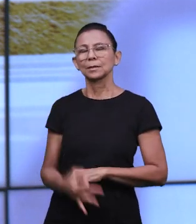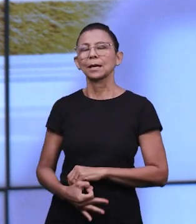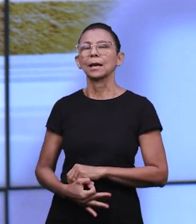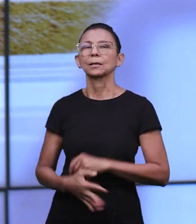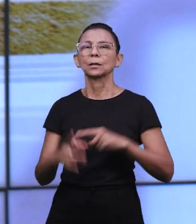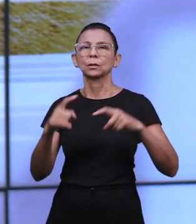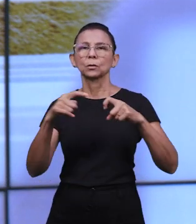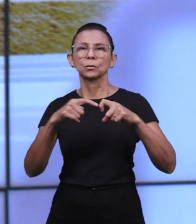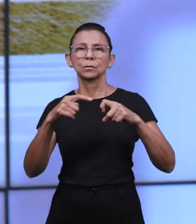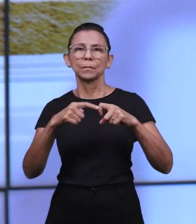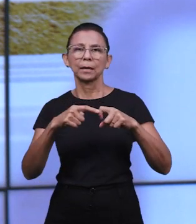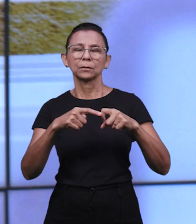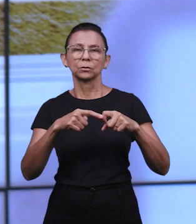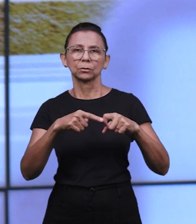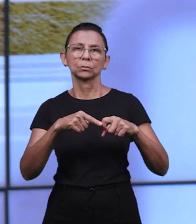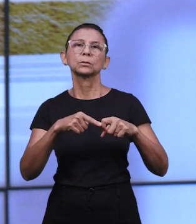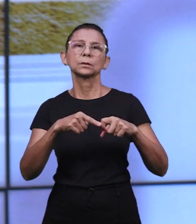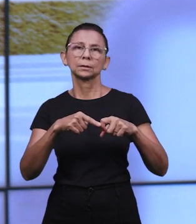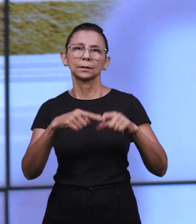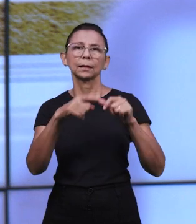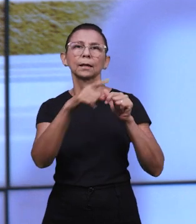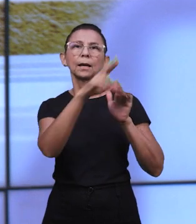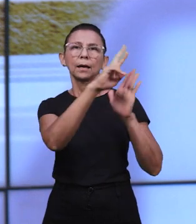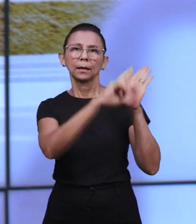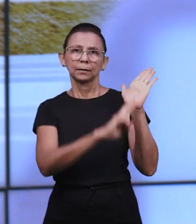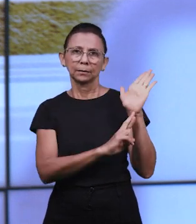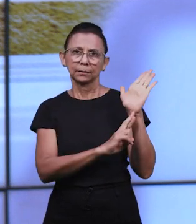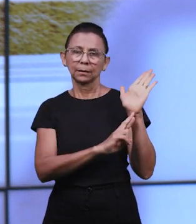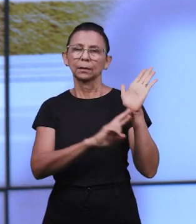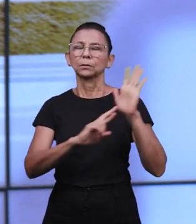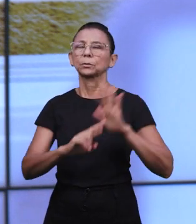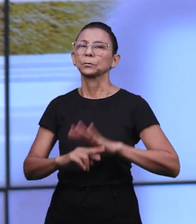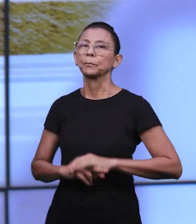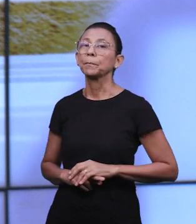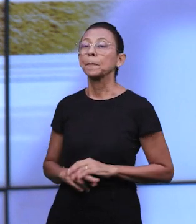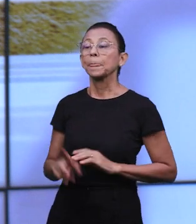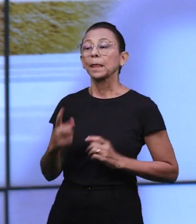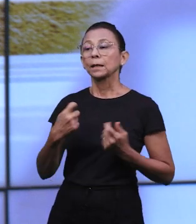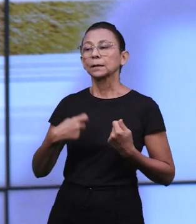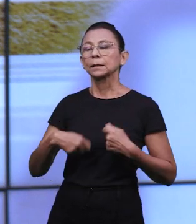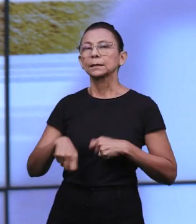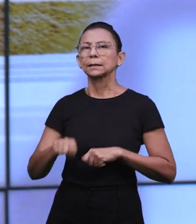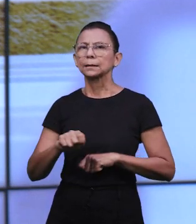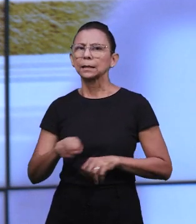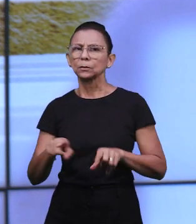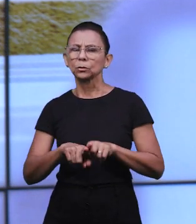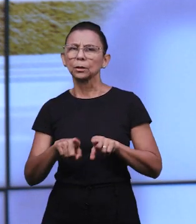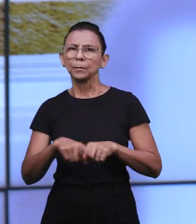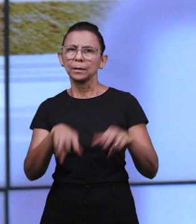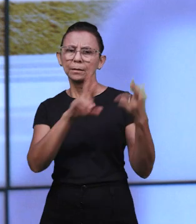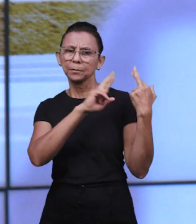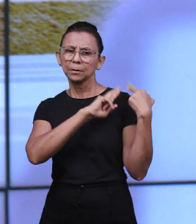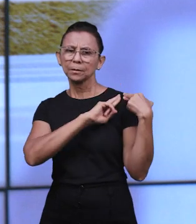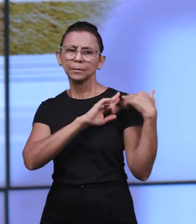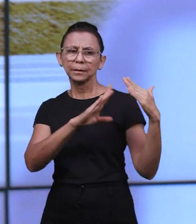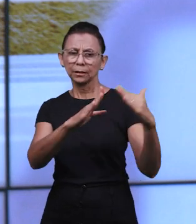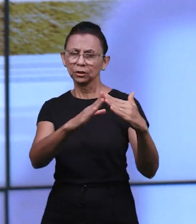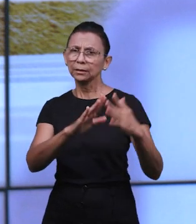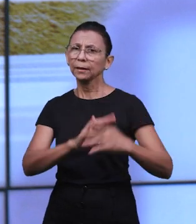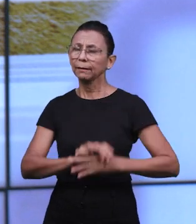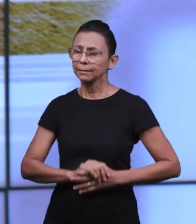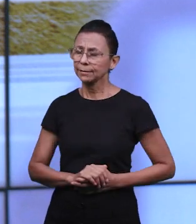de Pediatria, conforme a idade dele. Para isso, envolva atividades domésticas, delegando aquelas que são da